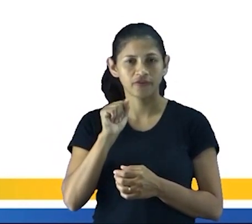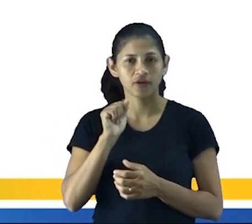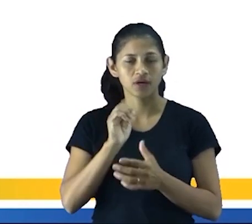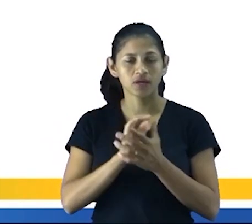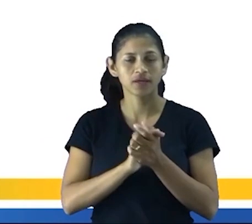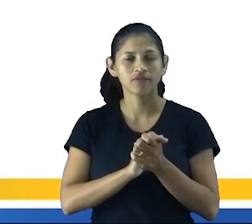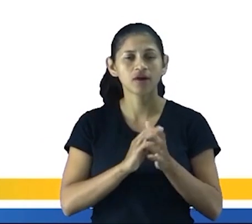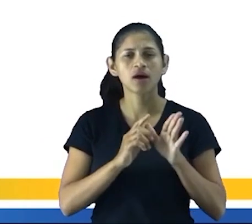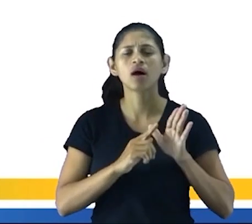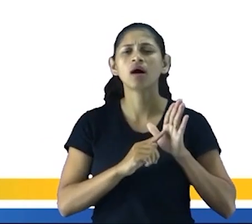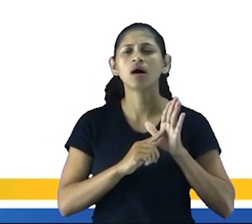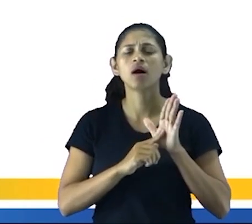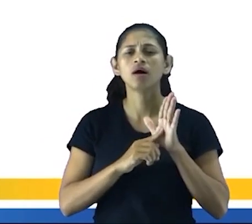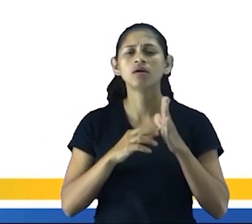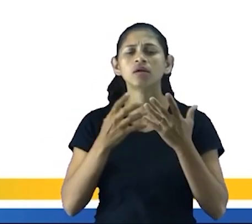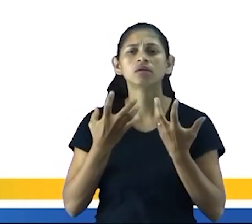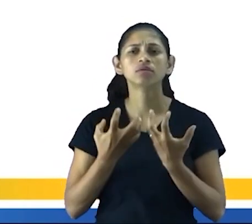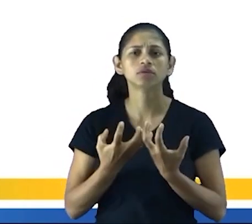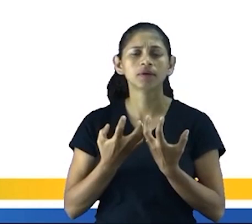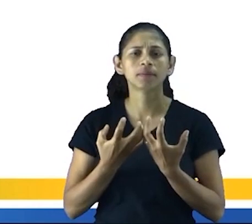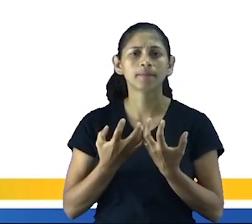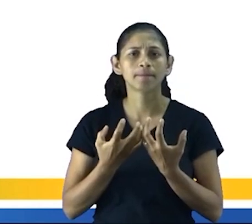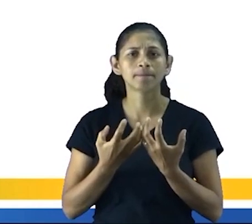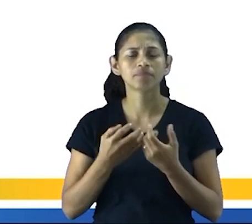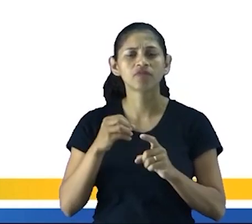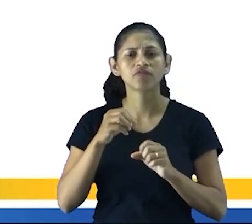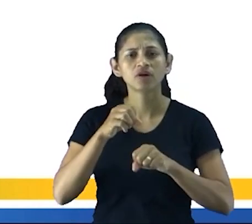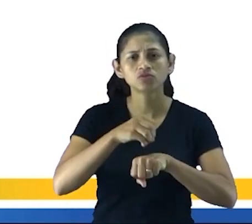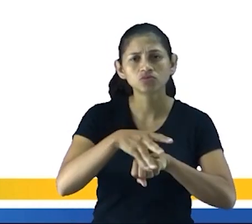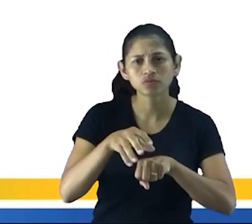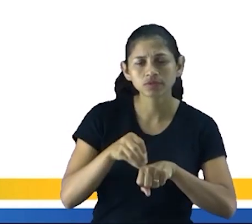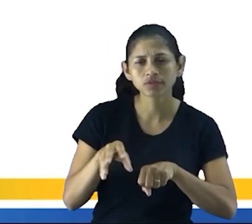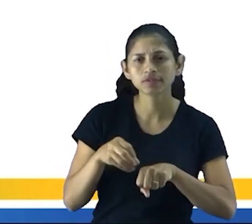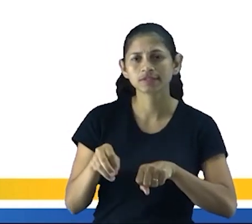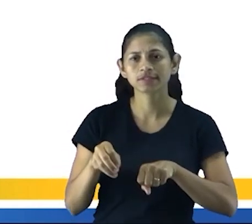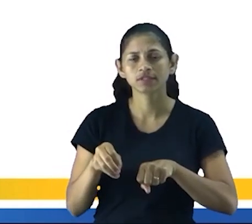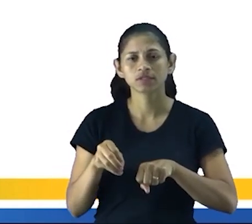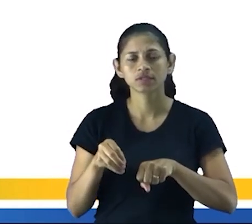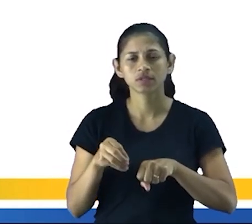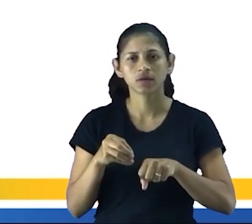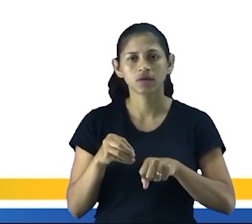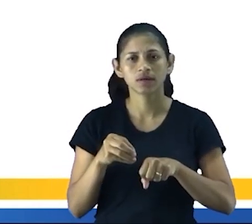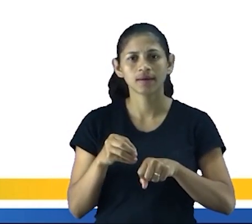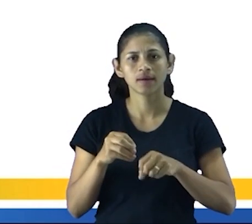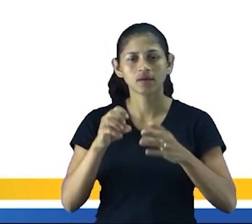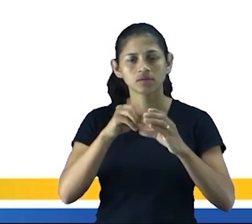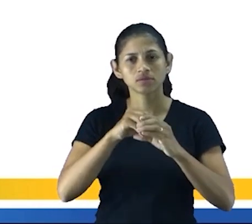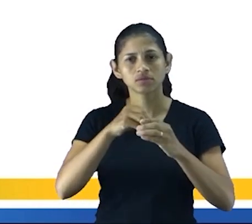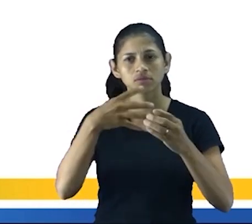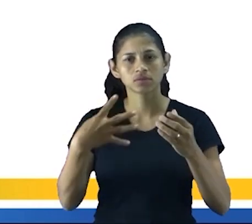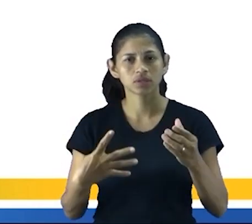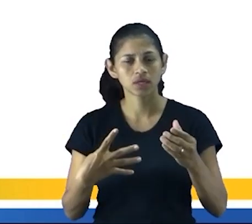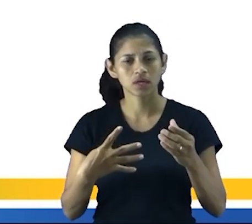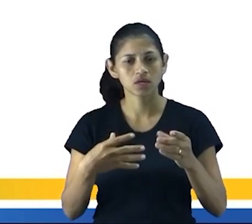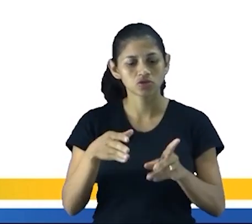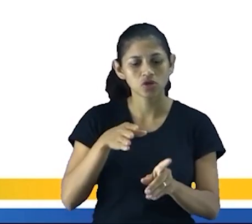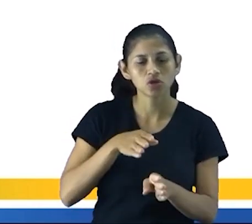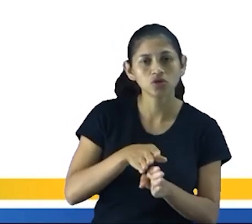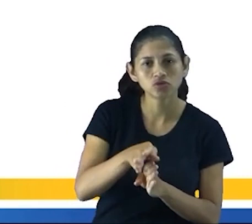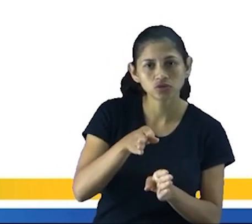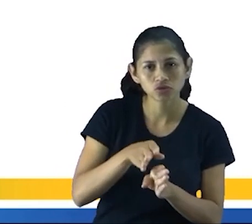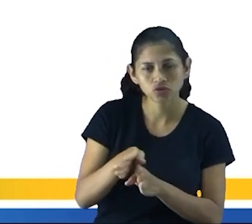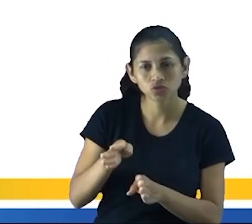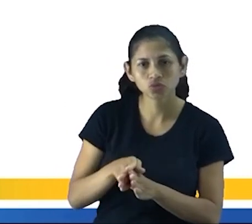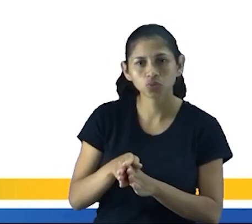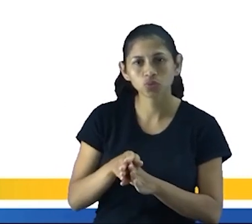que vai nos dar que vai nos ensinar alguma coisa, né? E a característica dela visa instruir,